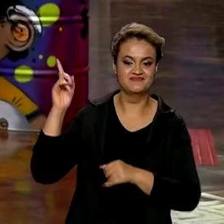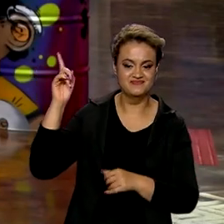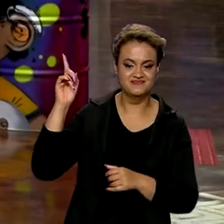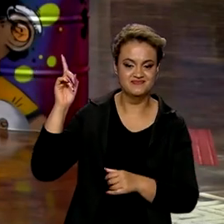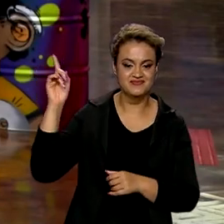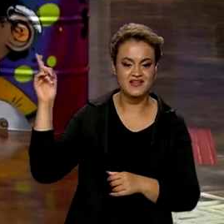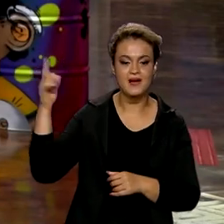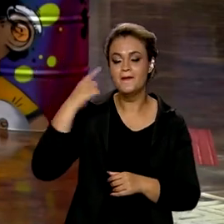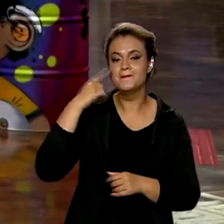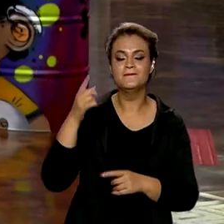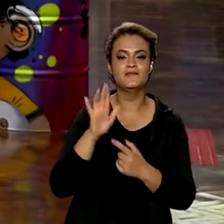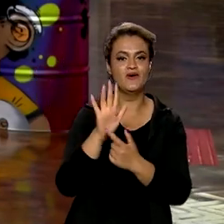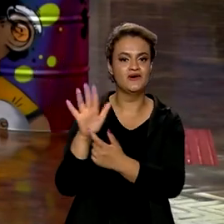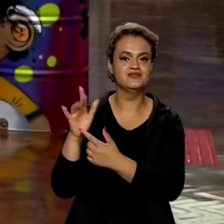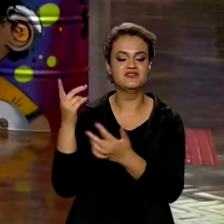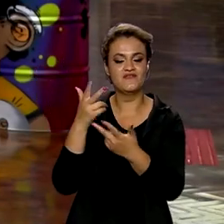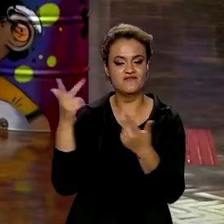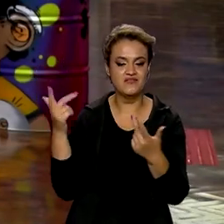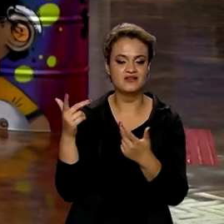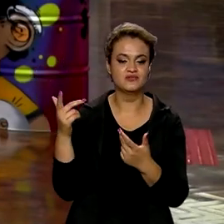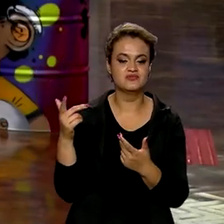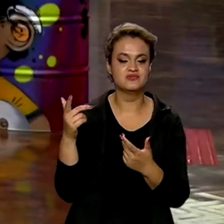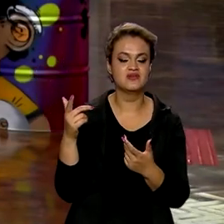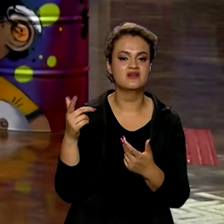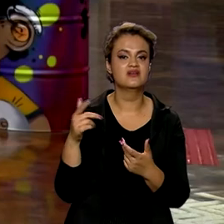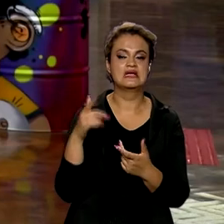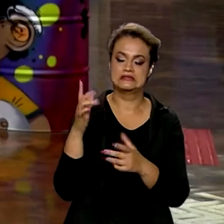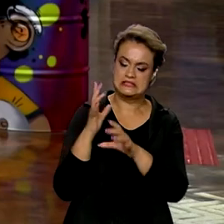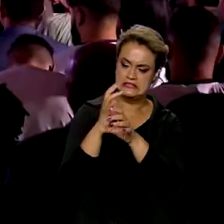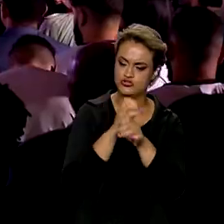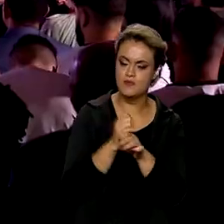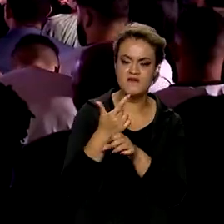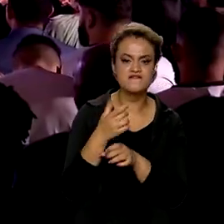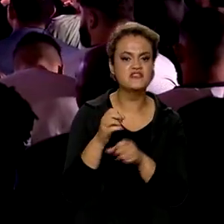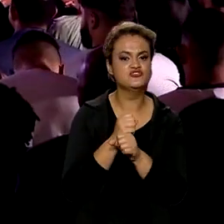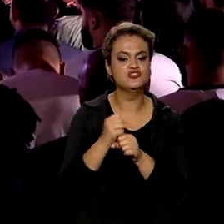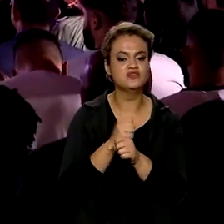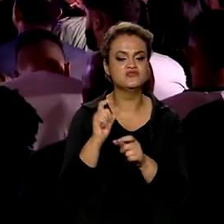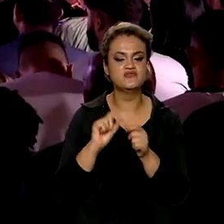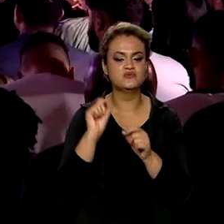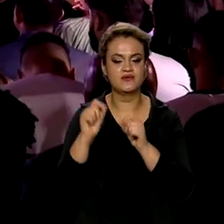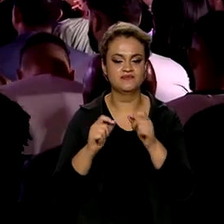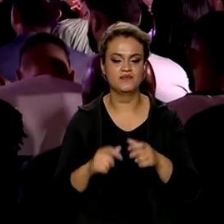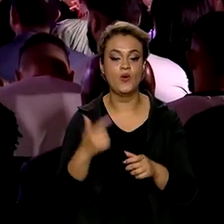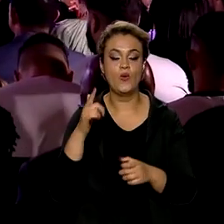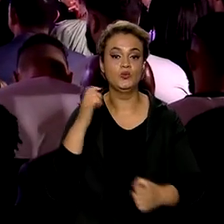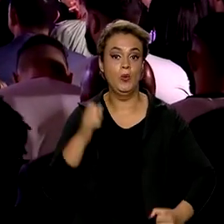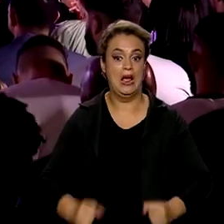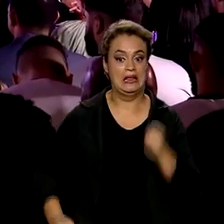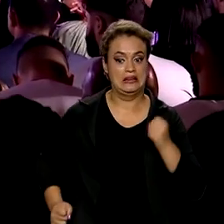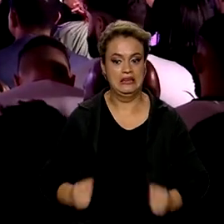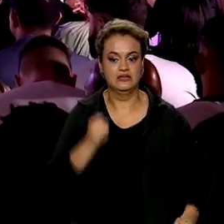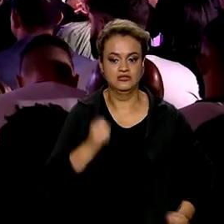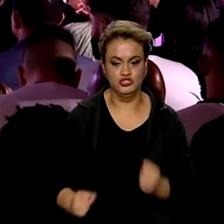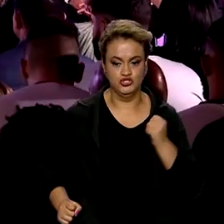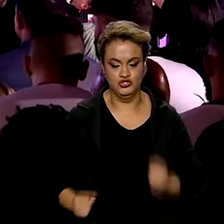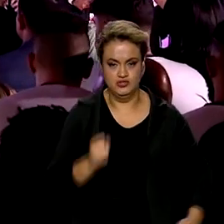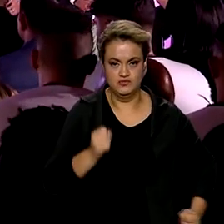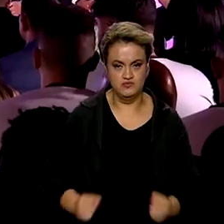dos vários pontos altos destas duas décadas de união. O atletismo é outra modalidade que receberá apoio.